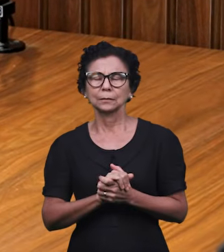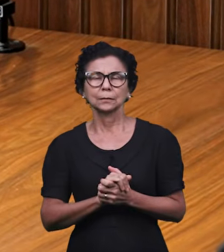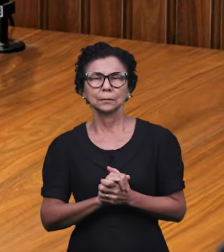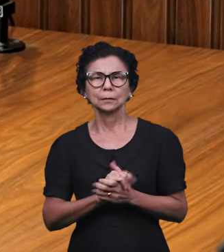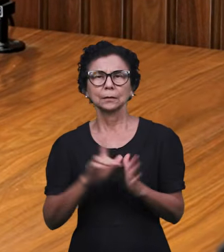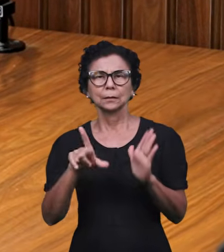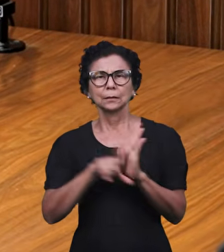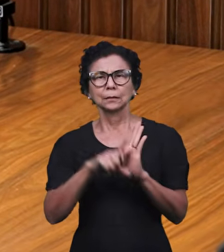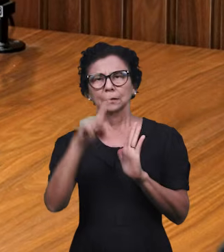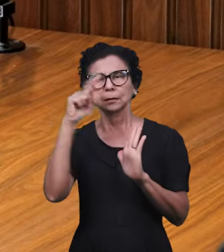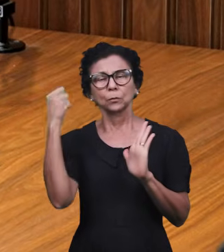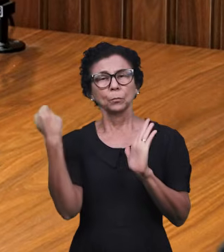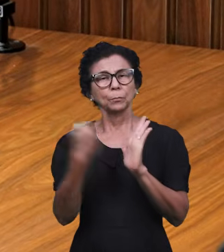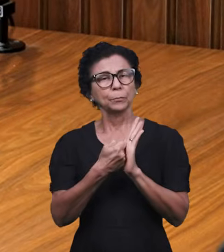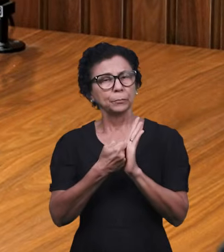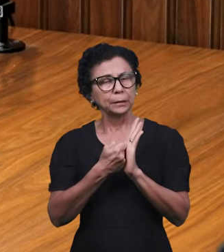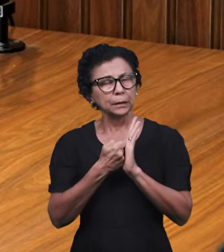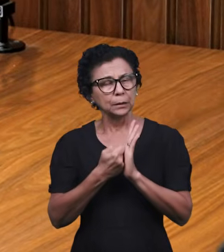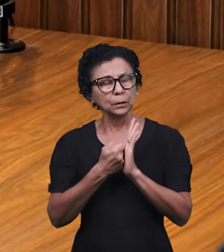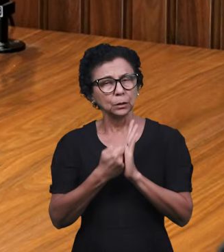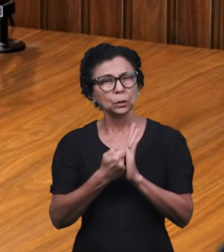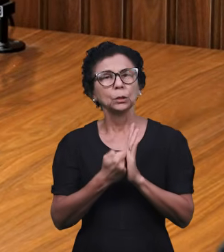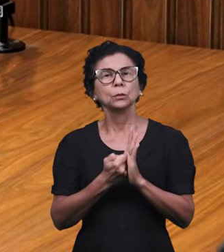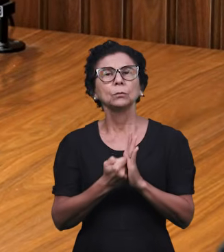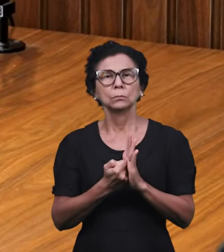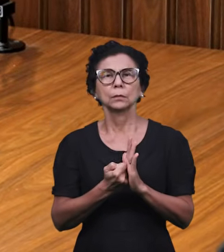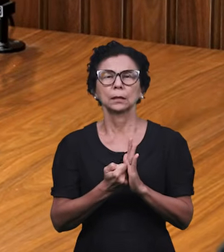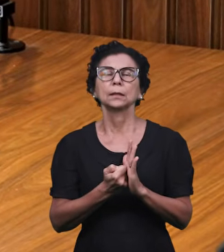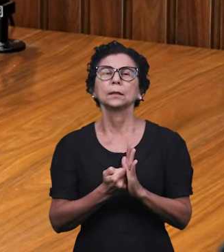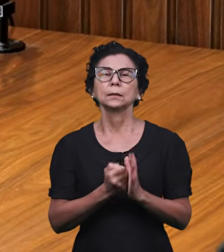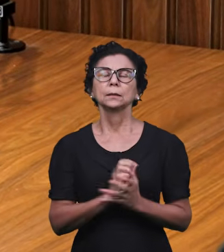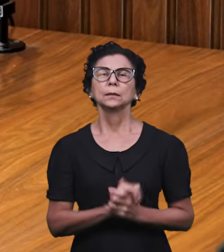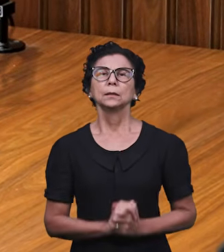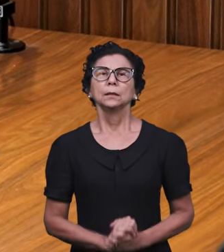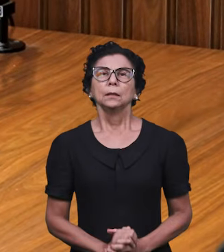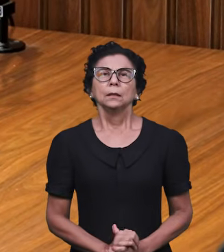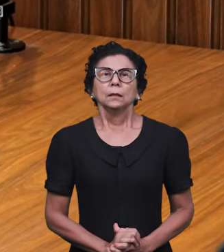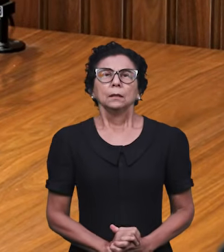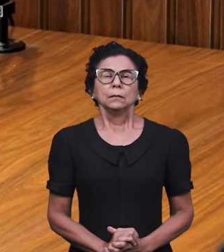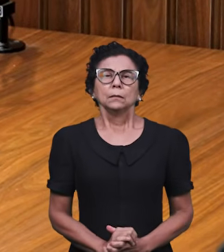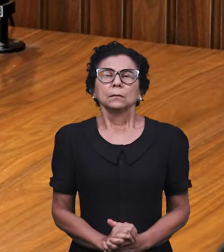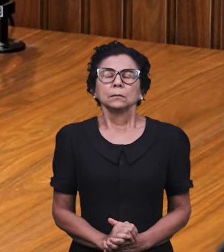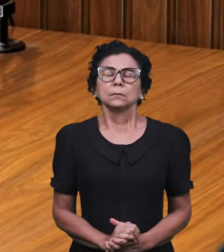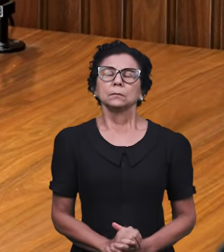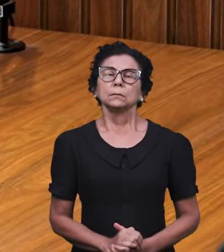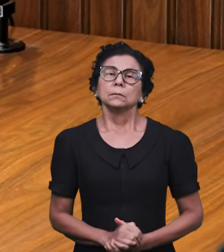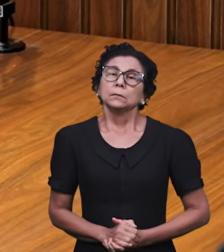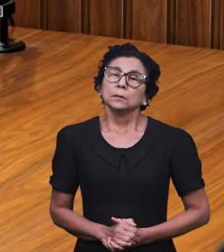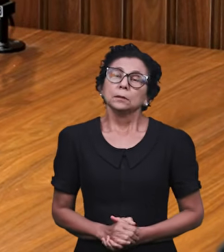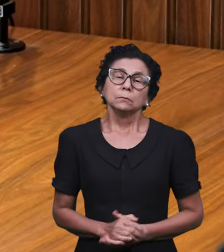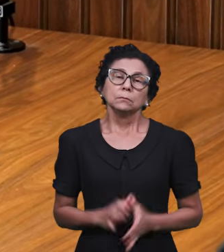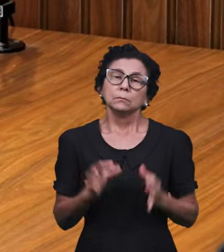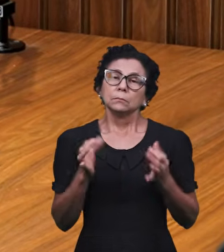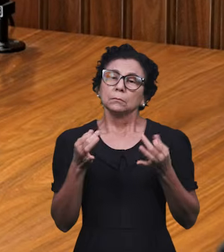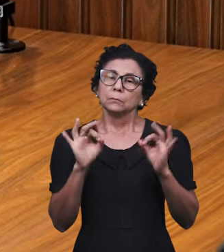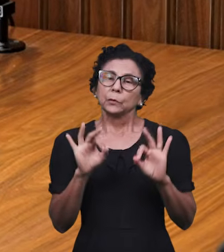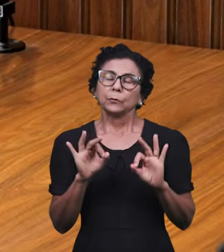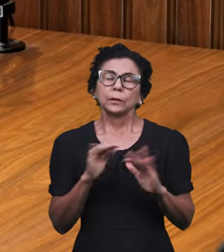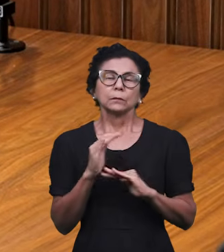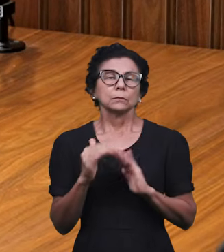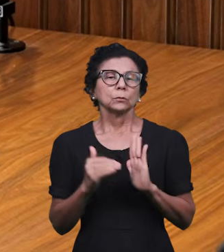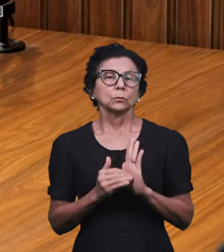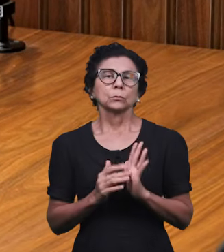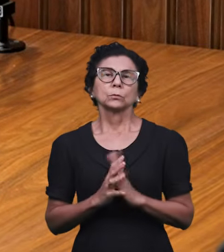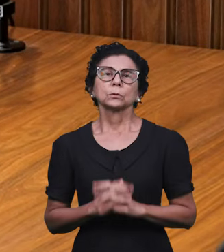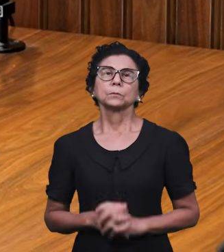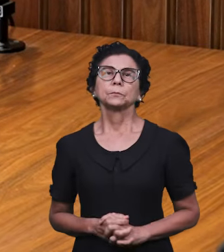da lei. Amém. E todos os deveres judaicos, né? Ele cumpriu isso e ele estabeleceu essa execução perfeita diante ao projeto,